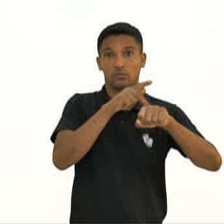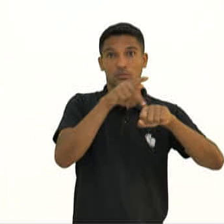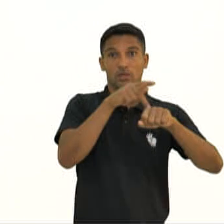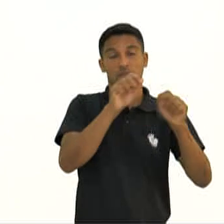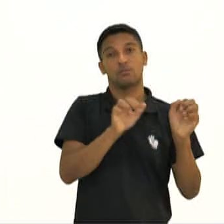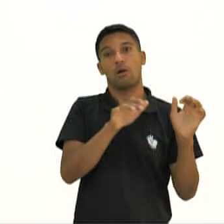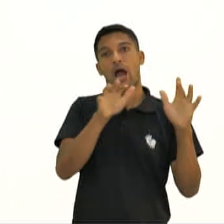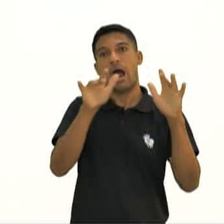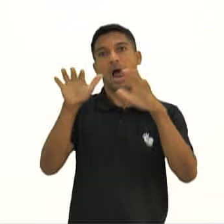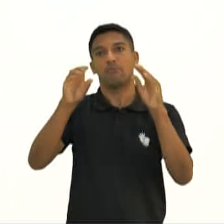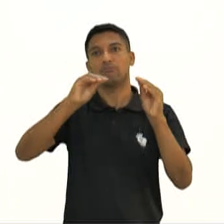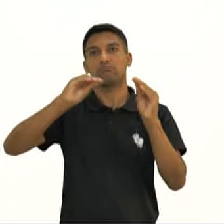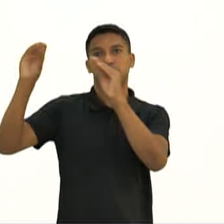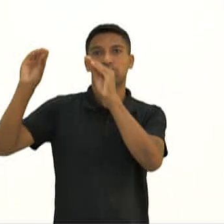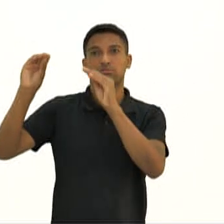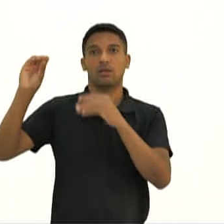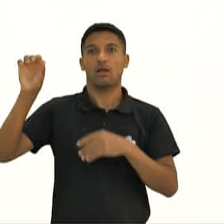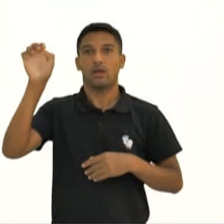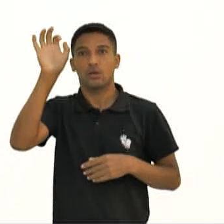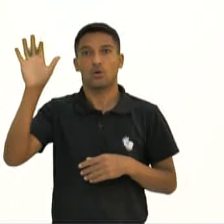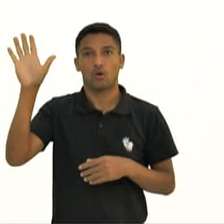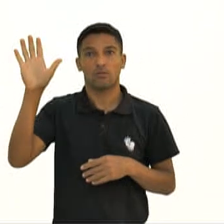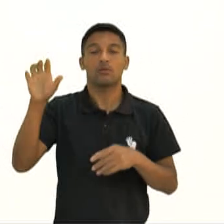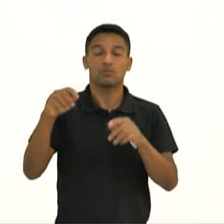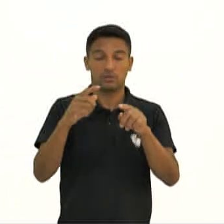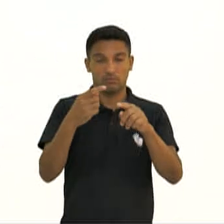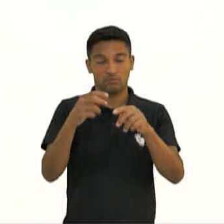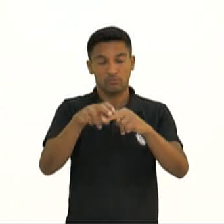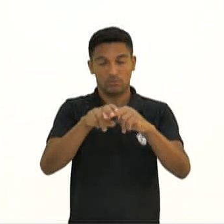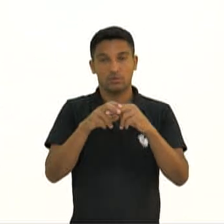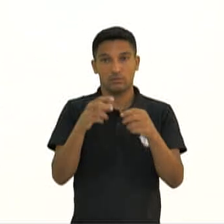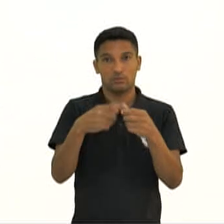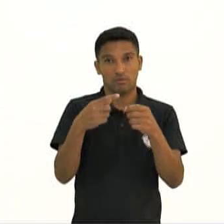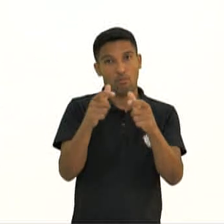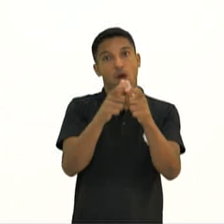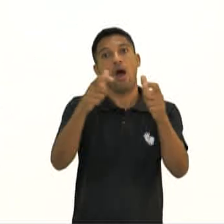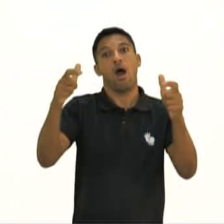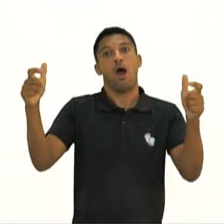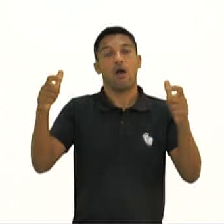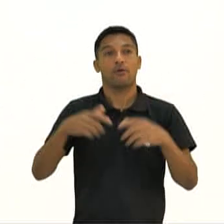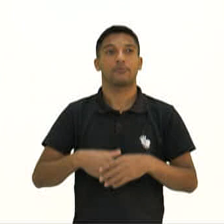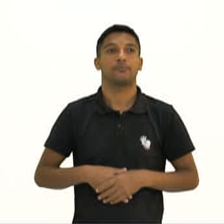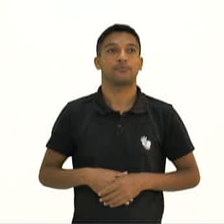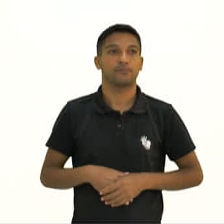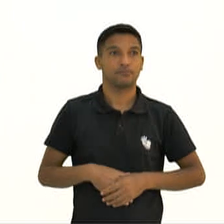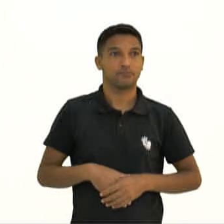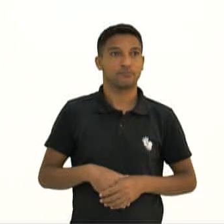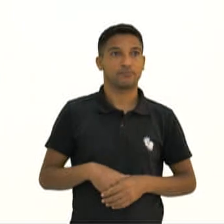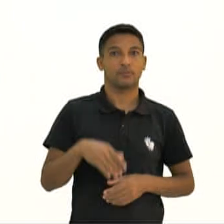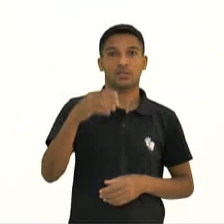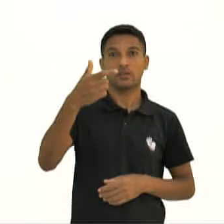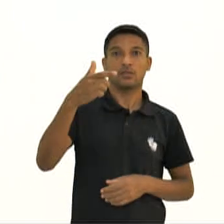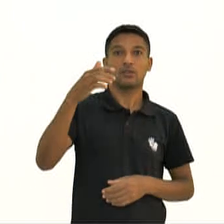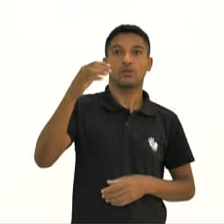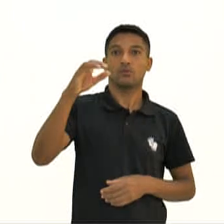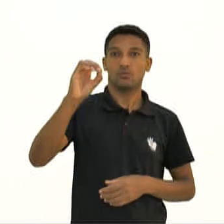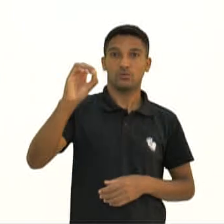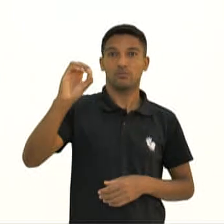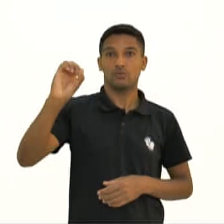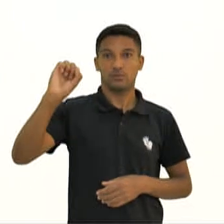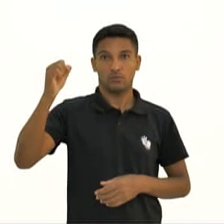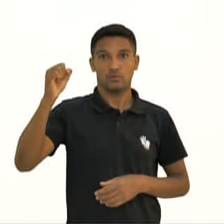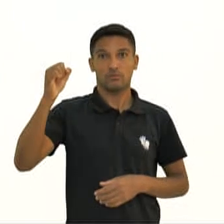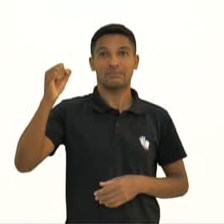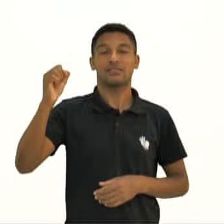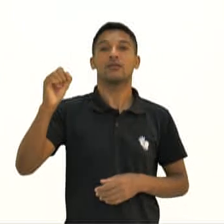Aí em 2015 já a gente dá um salto depois da crise. Então o mundo inteiro sofre com essa crise, a Europa não foi